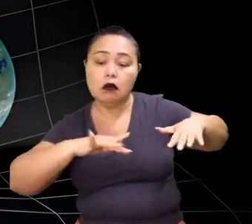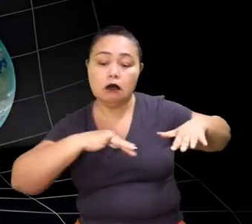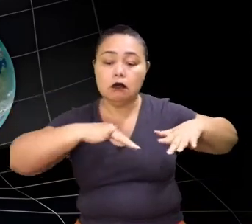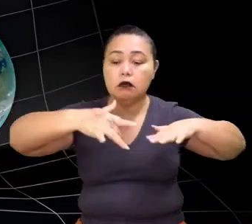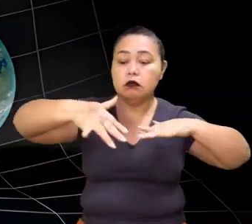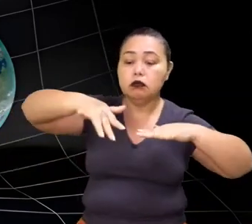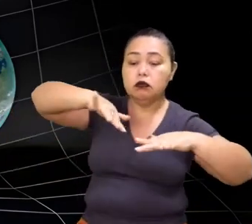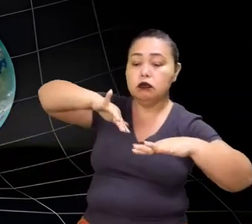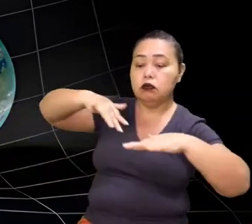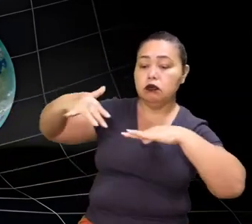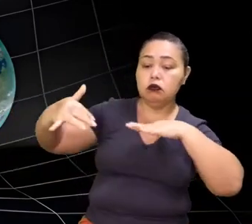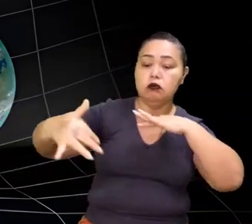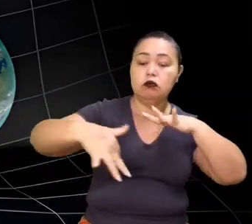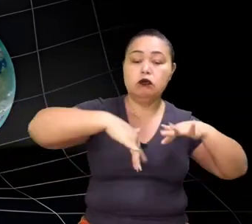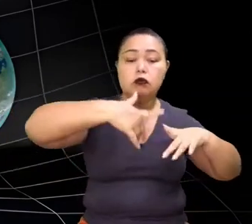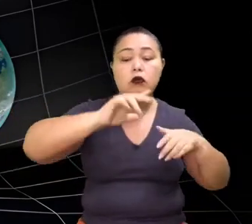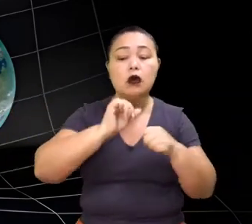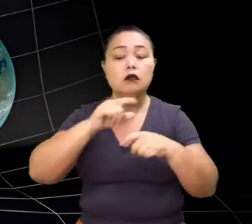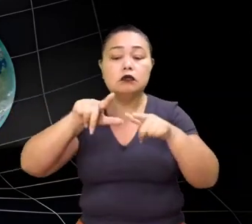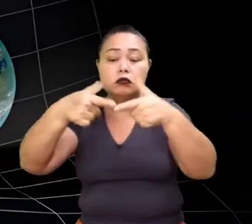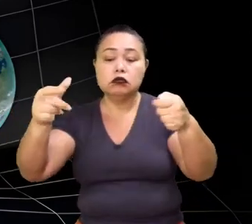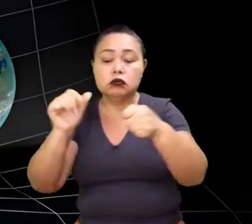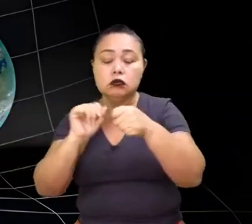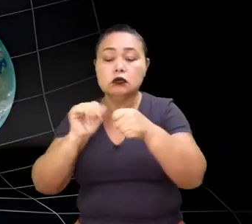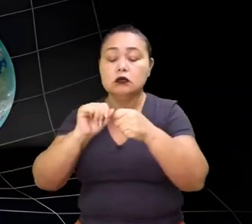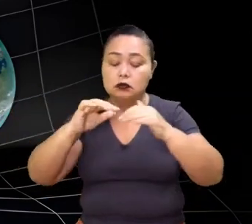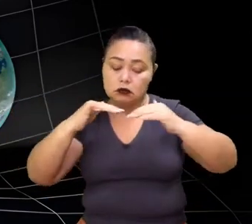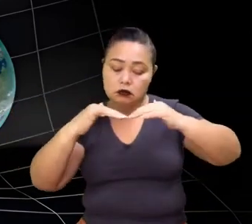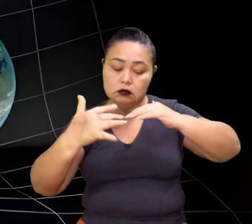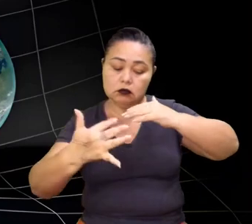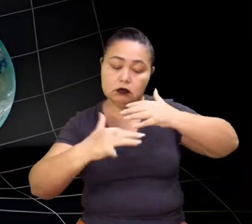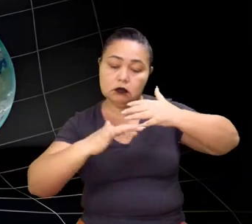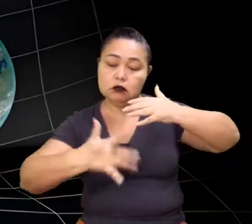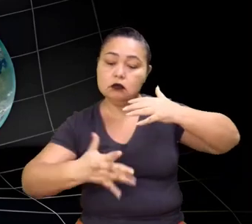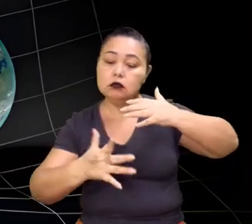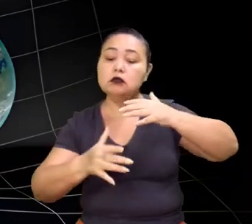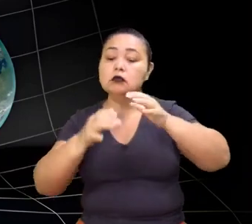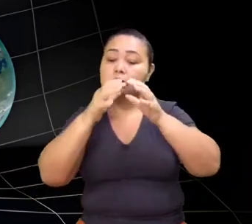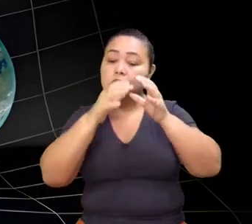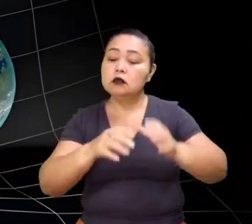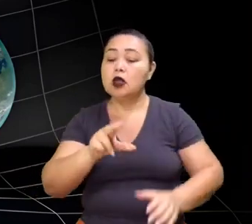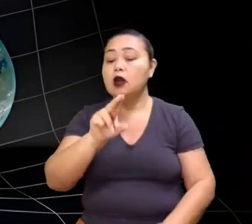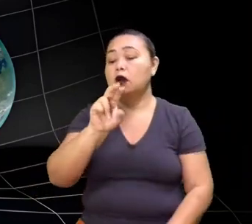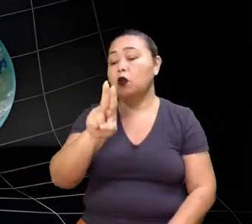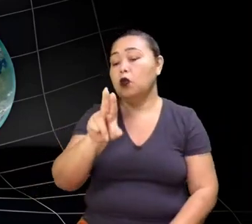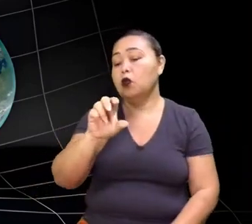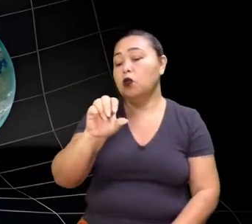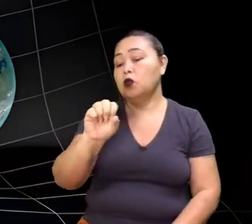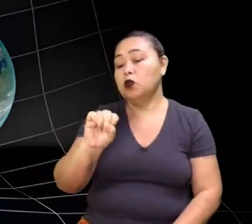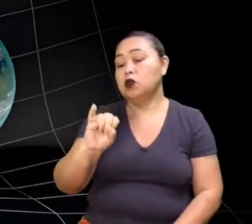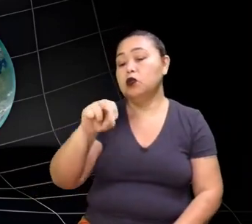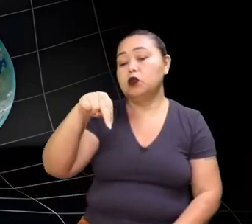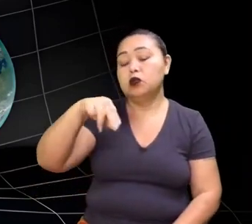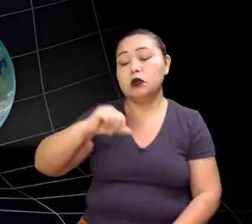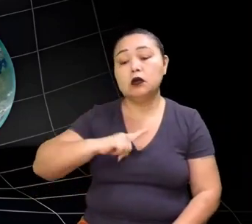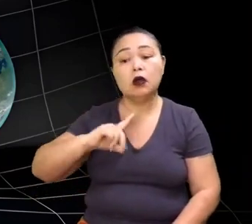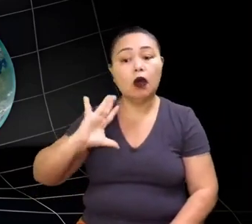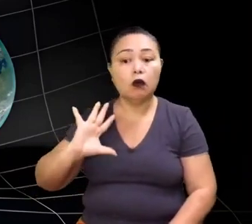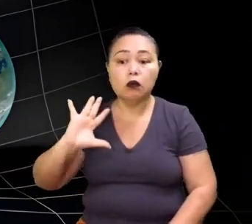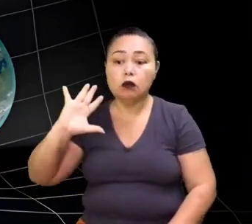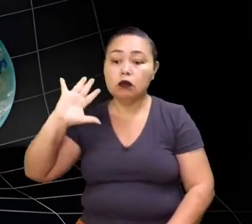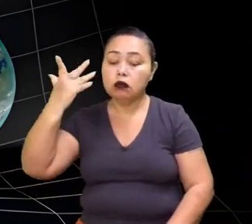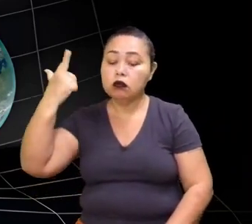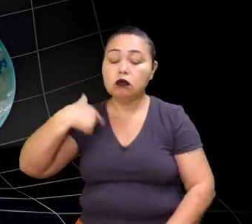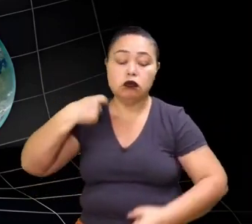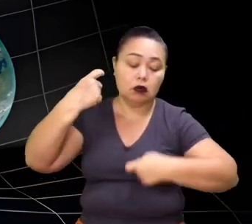na verdade eh tendo rachaduras na usina então esses desastres tanto por